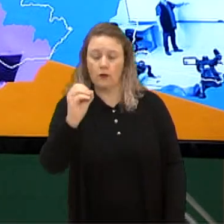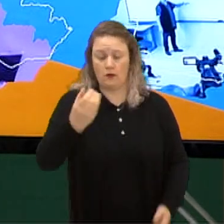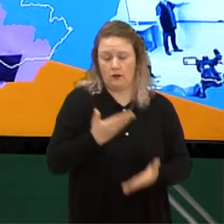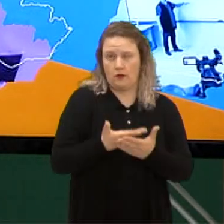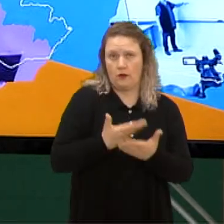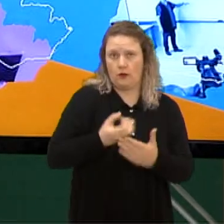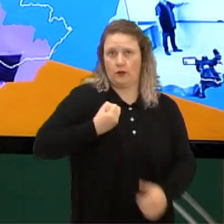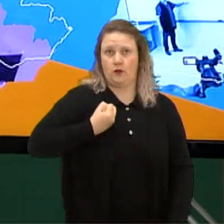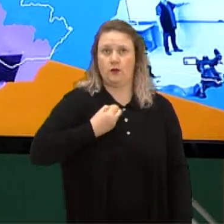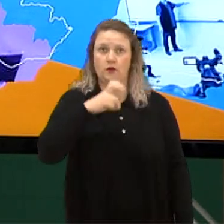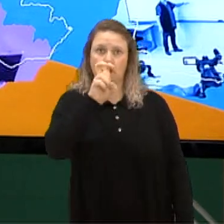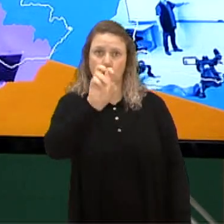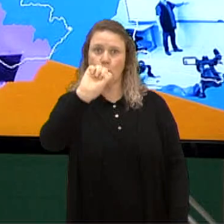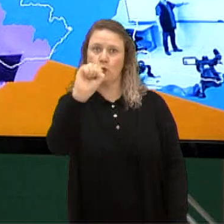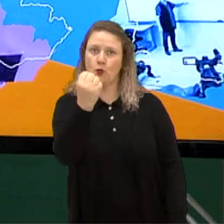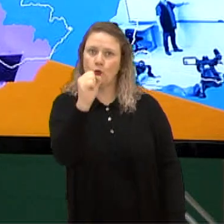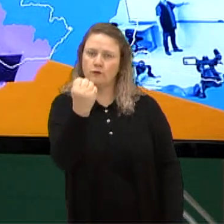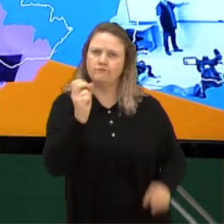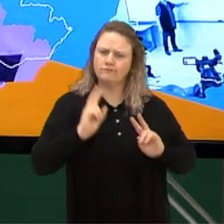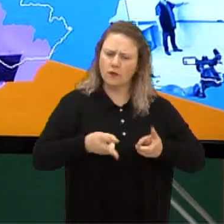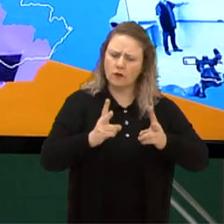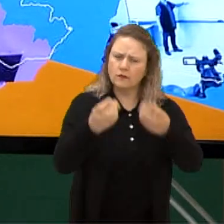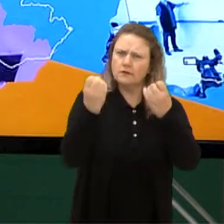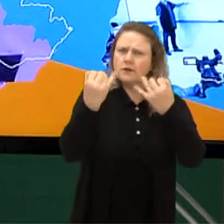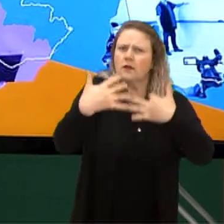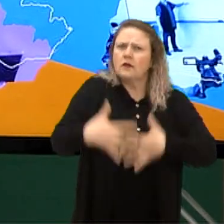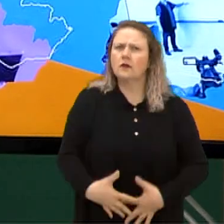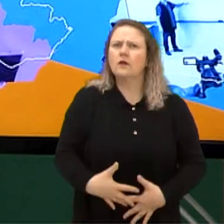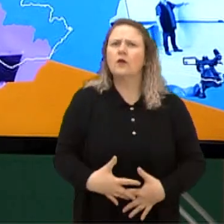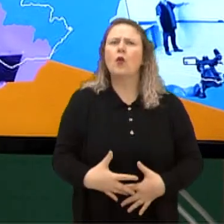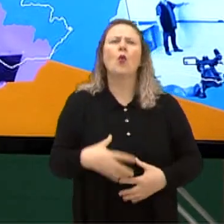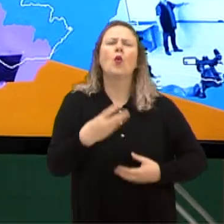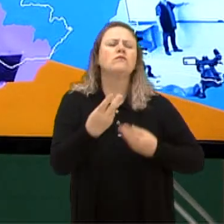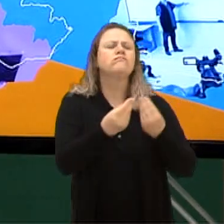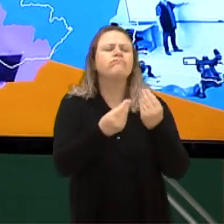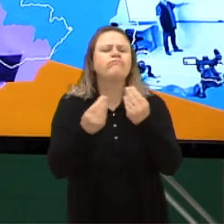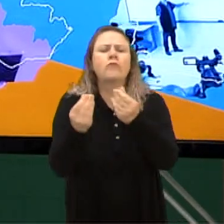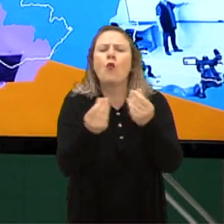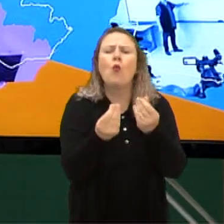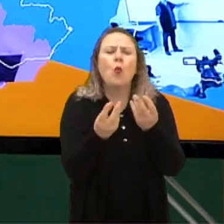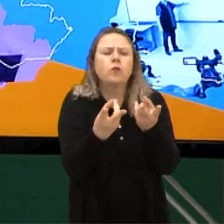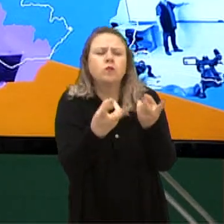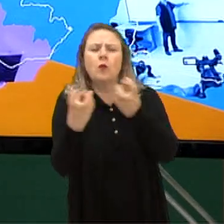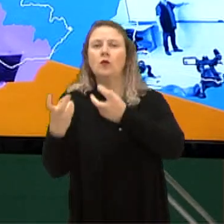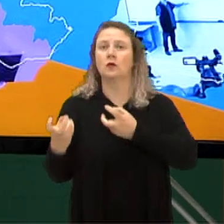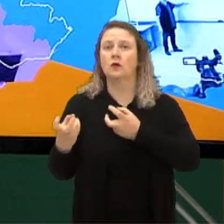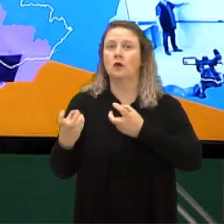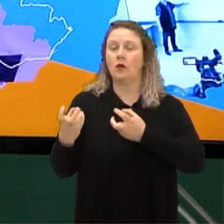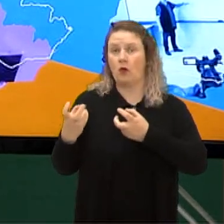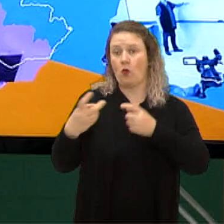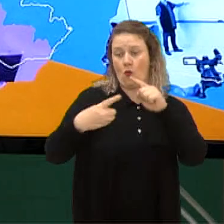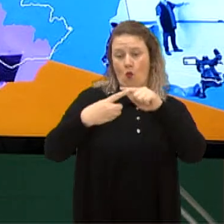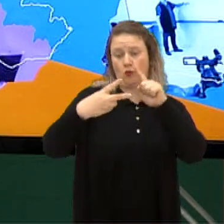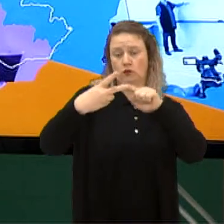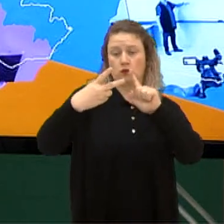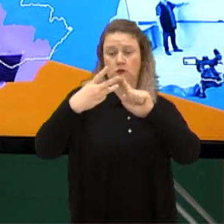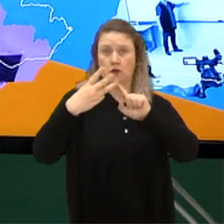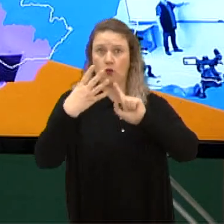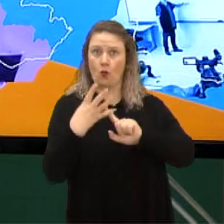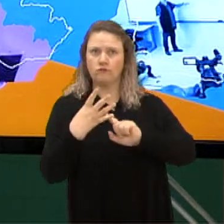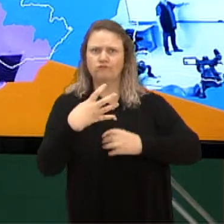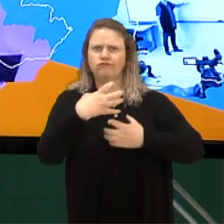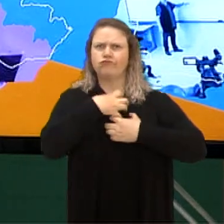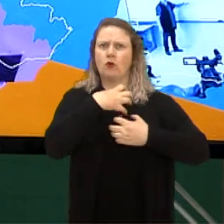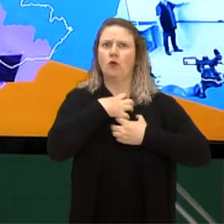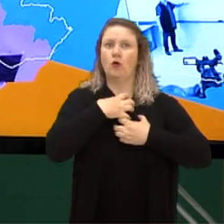58. Nós vamos continuar a falar sobre os sentidos. Nós já falamos, Fran, você sabia, dos 4 sentidos e hoje a gente